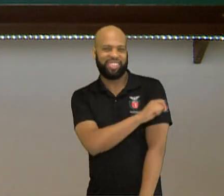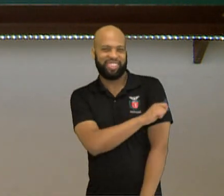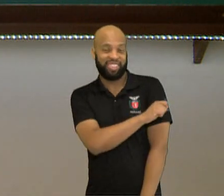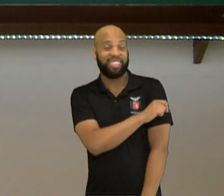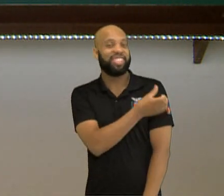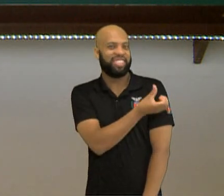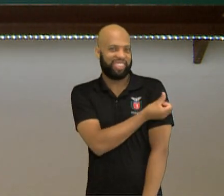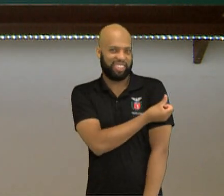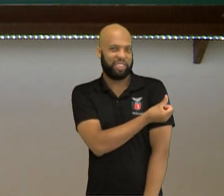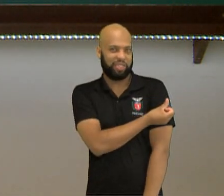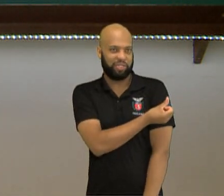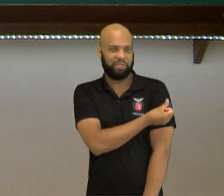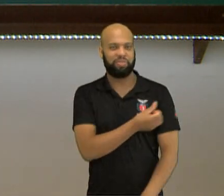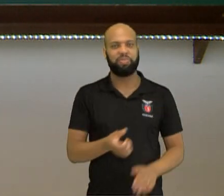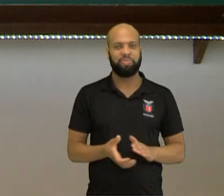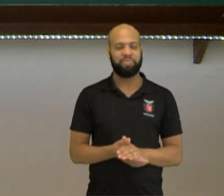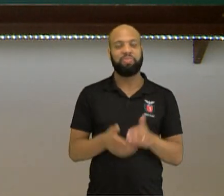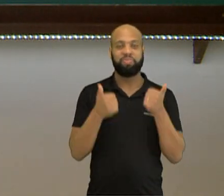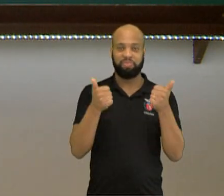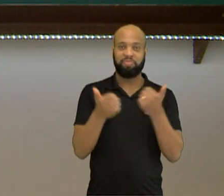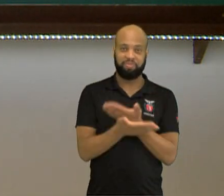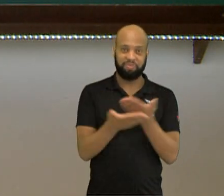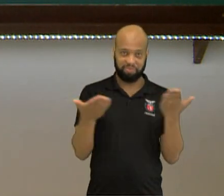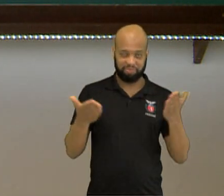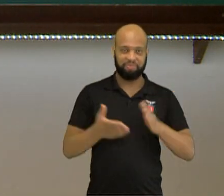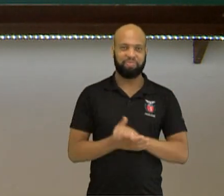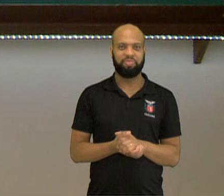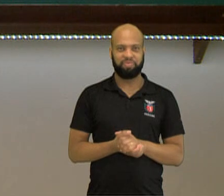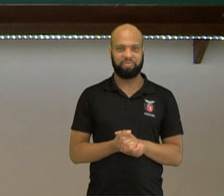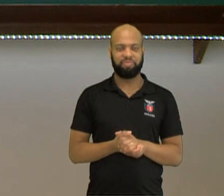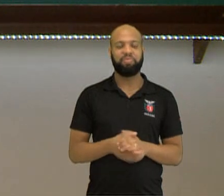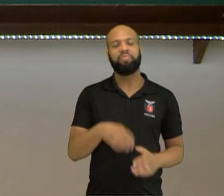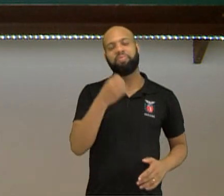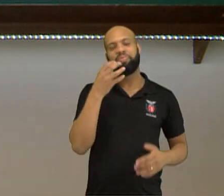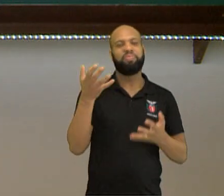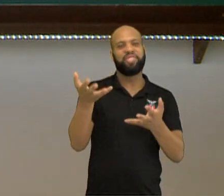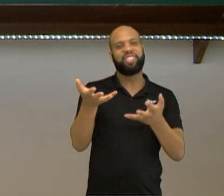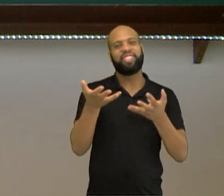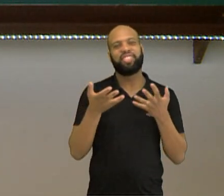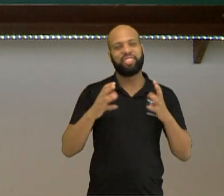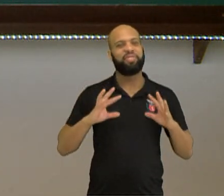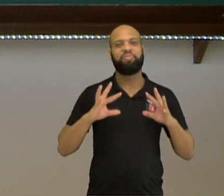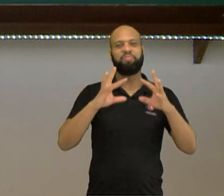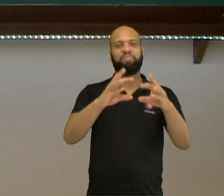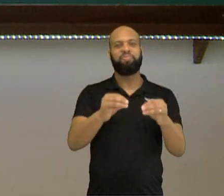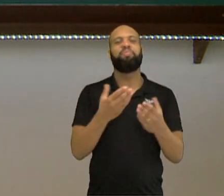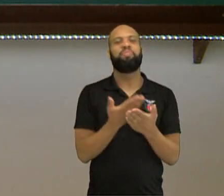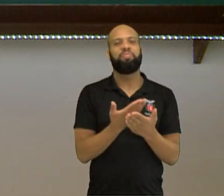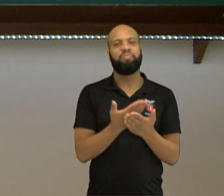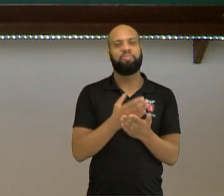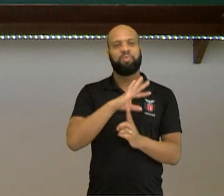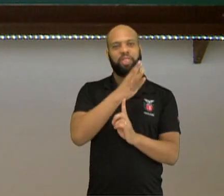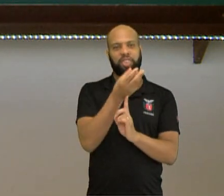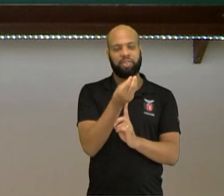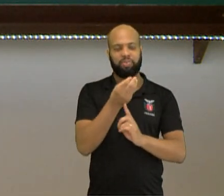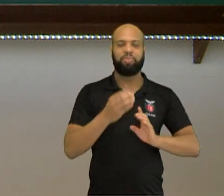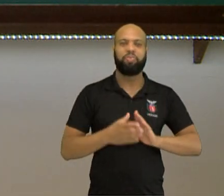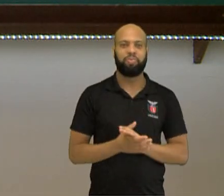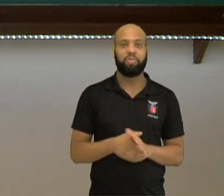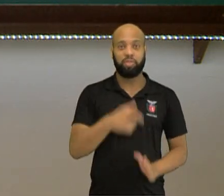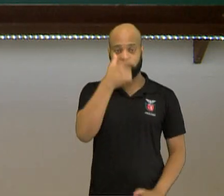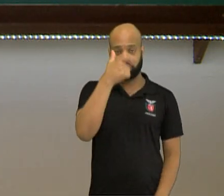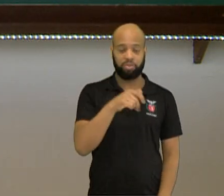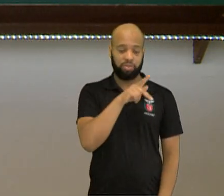estudante do 6º ano, tudo bem com você? Seja muito bem-vindo à nossa aula de arte. Eu